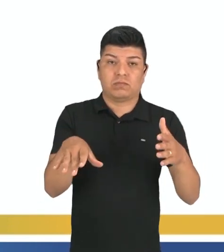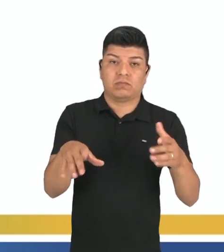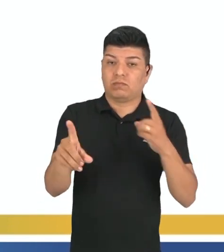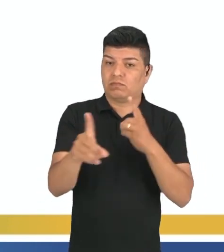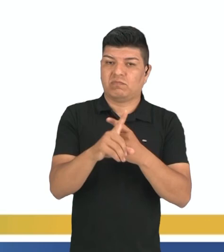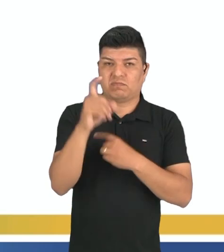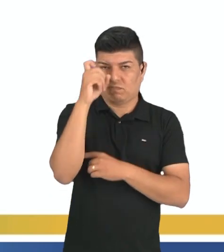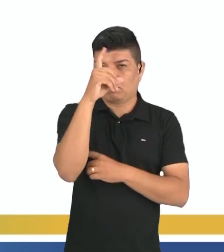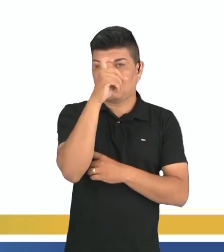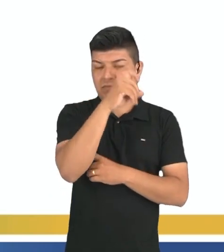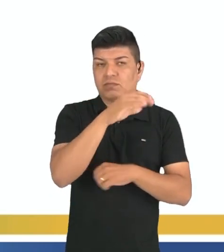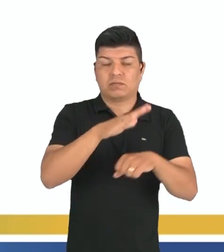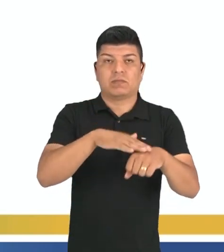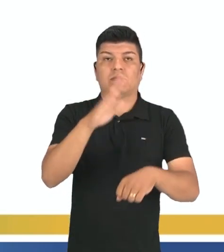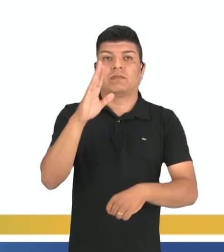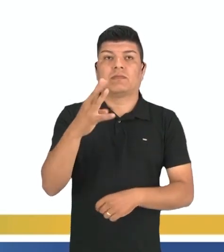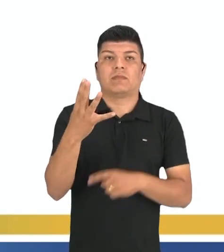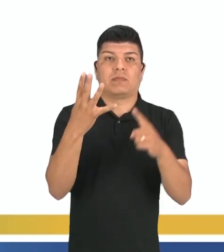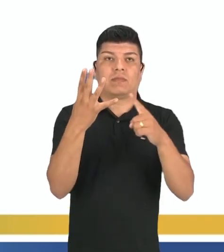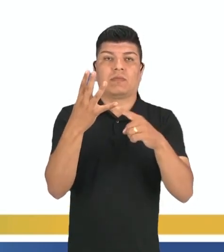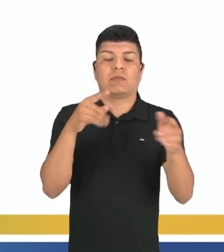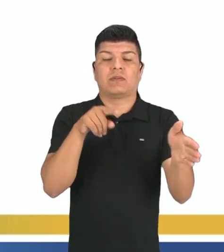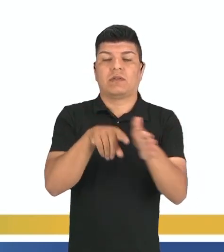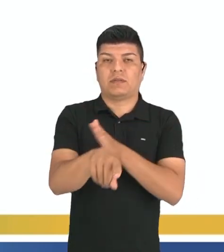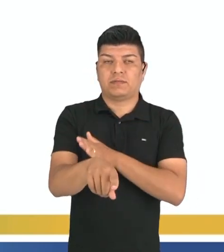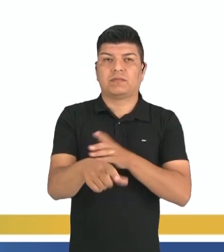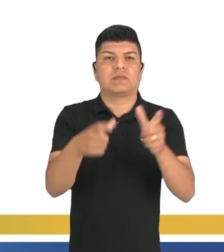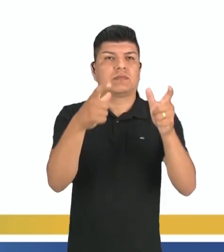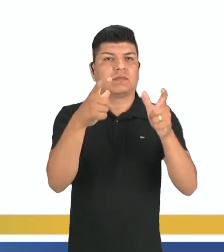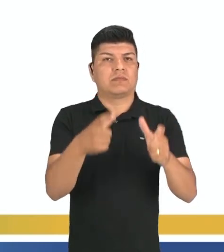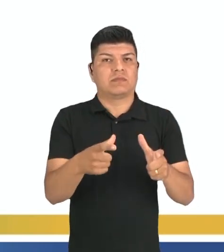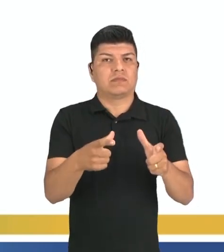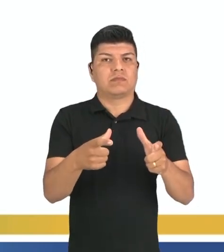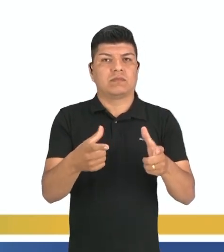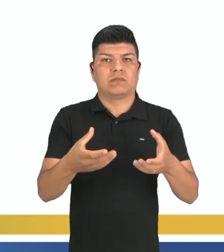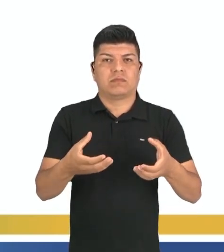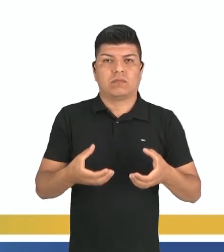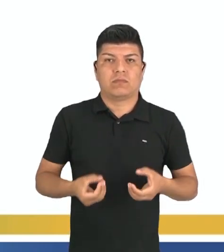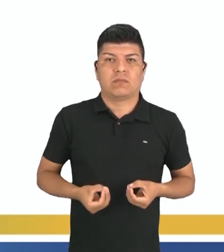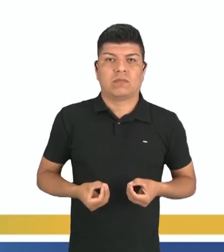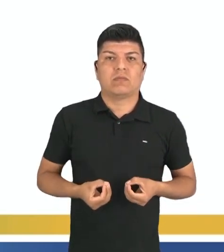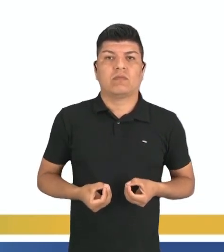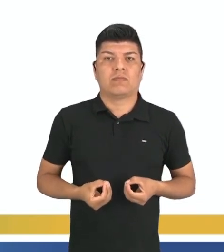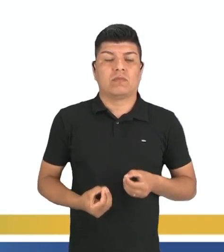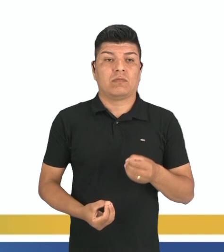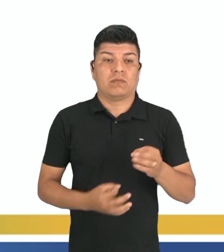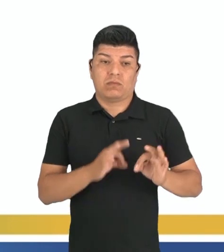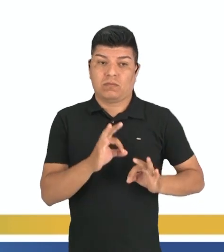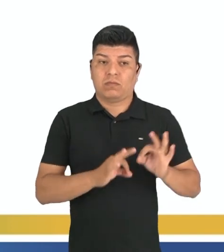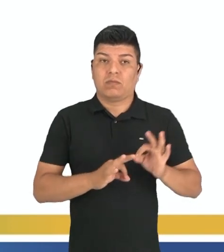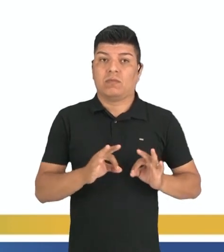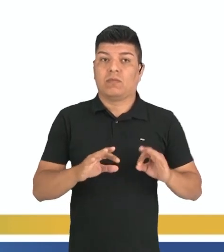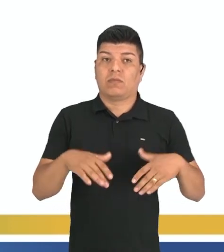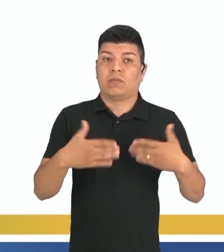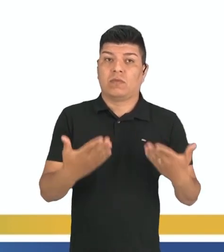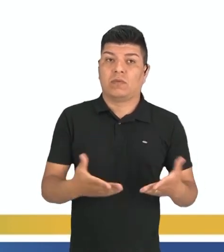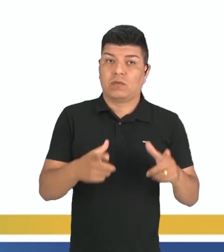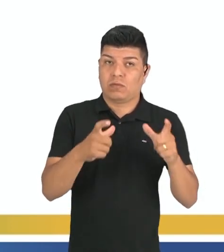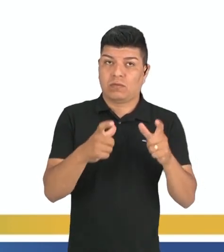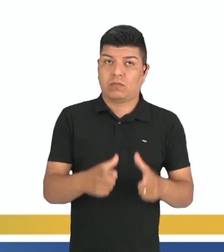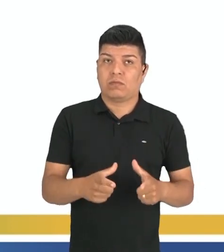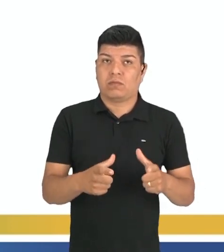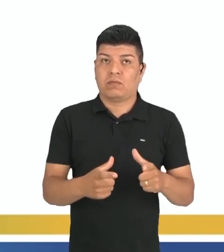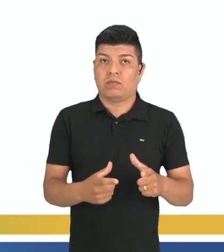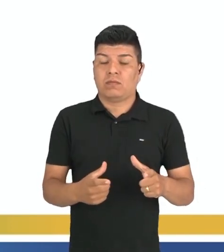mais difícil. E a quarta questão, onde os ovócitos são produzidos e qual o local onde ocorre